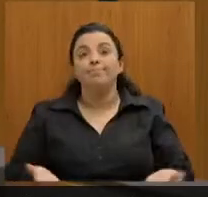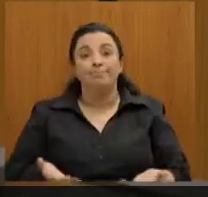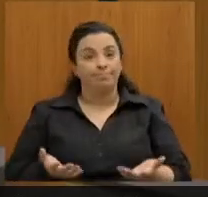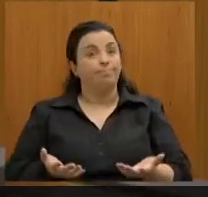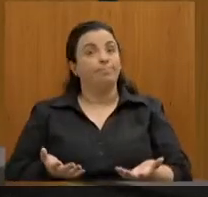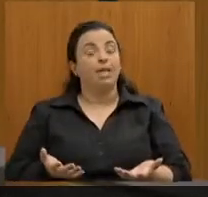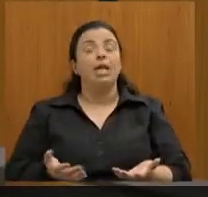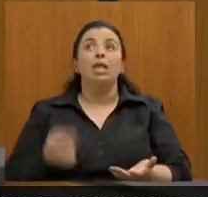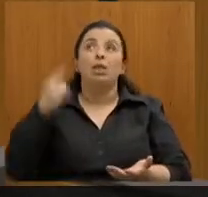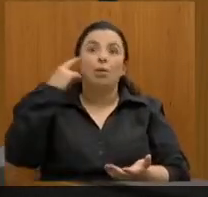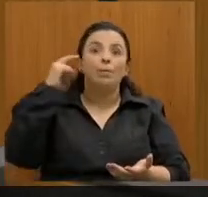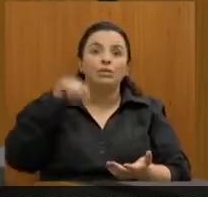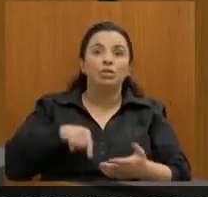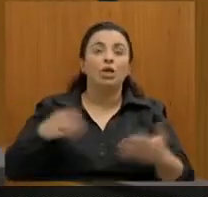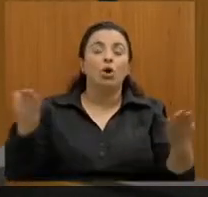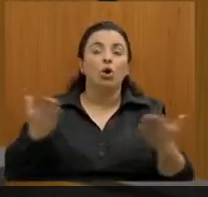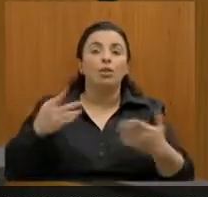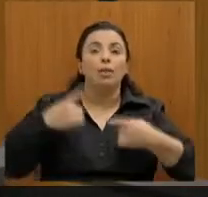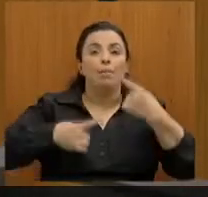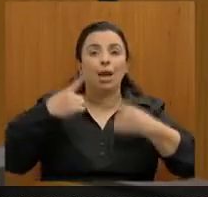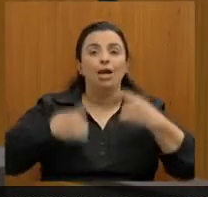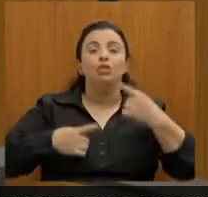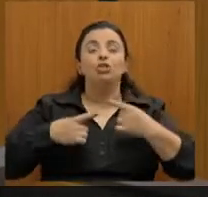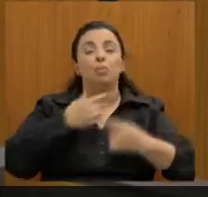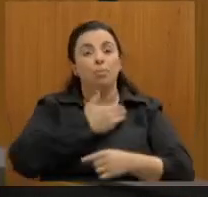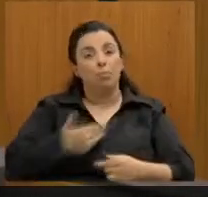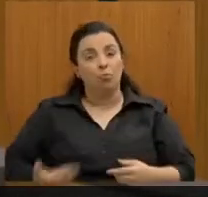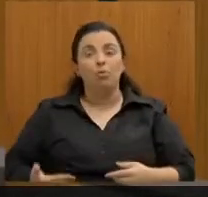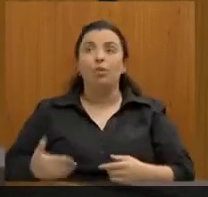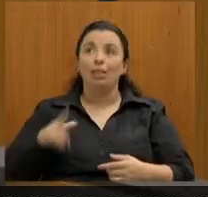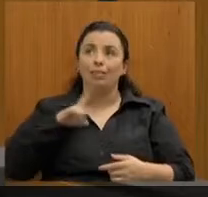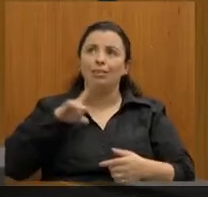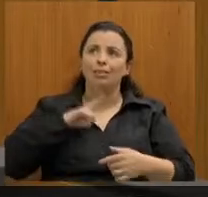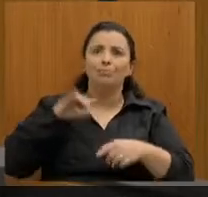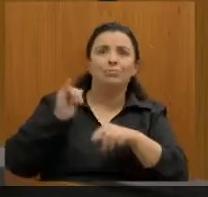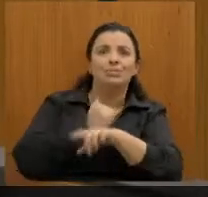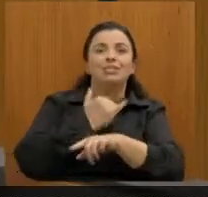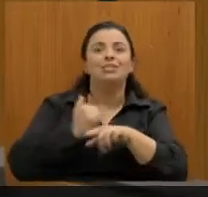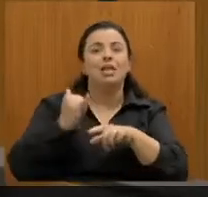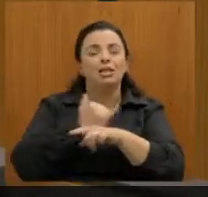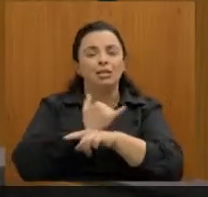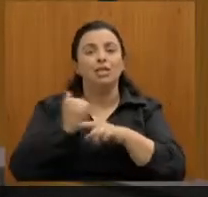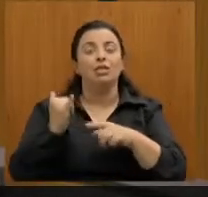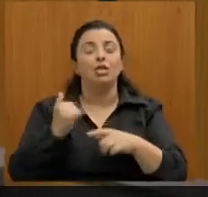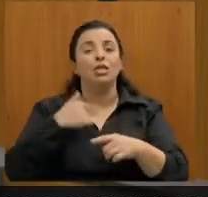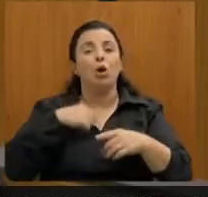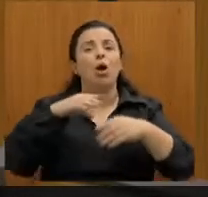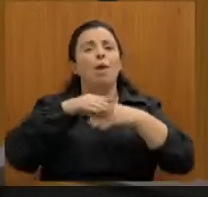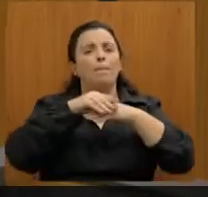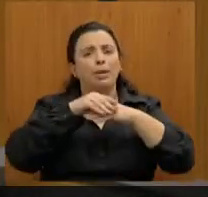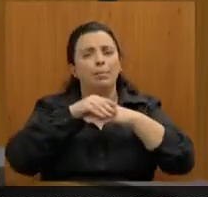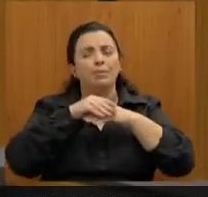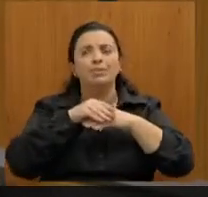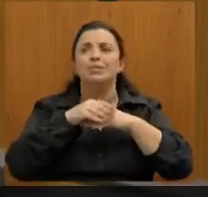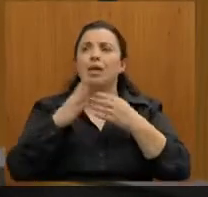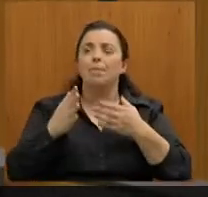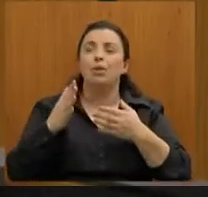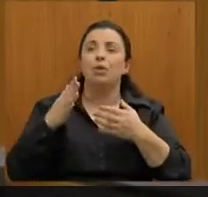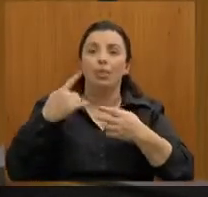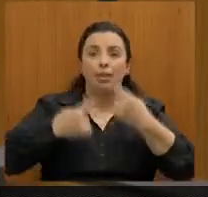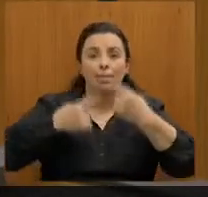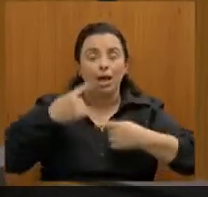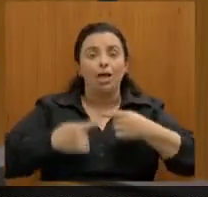tem uma importância muito estratégica então quero parabenizá-la deputada pela iniciativa não saiu do debate Mas pela condução